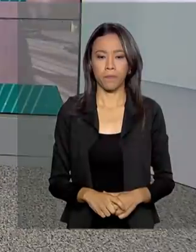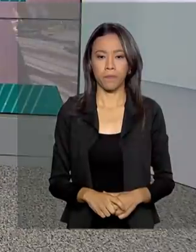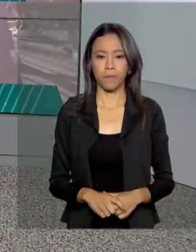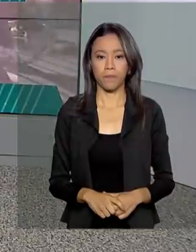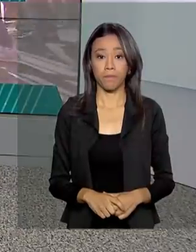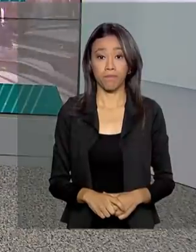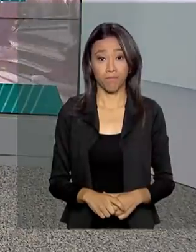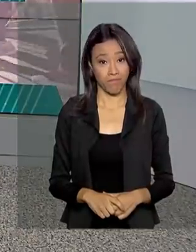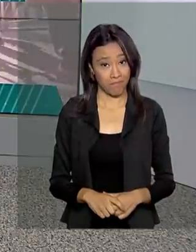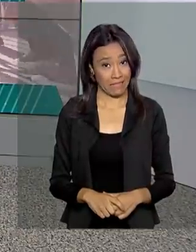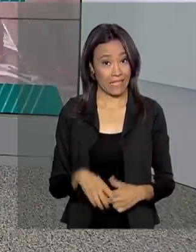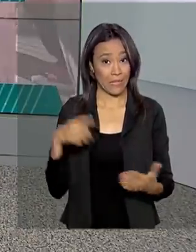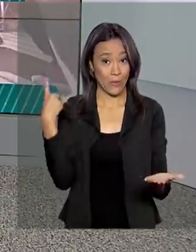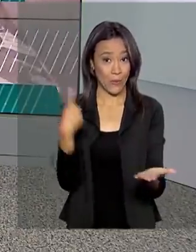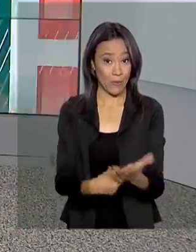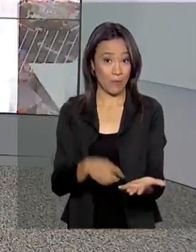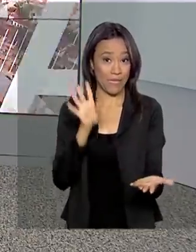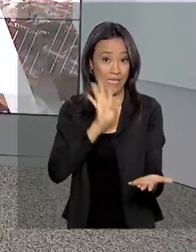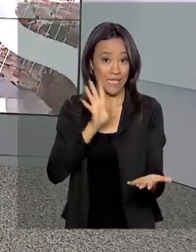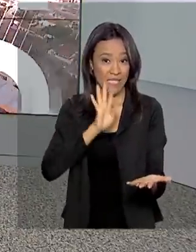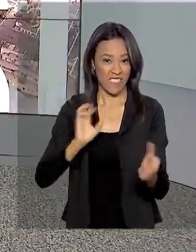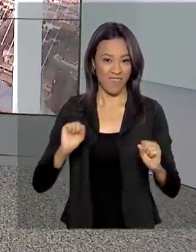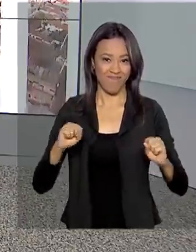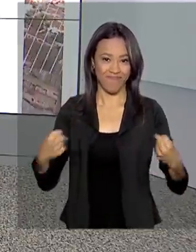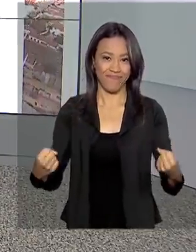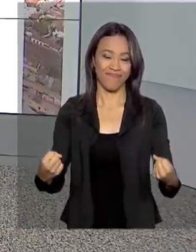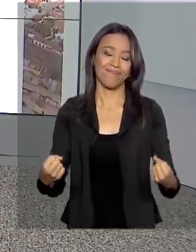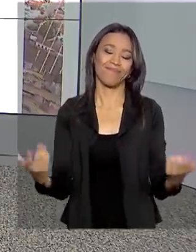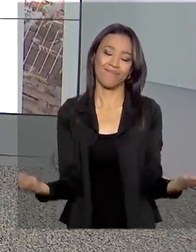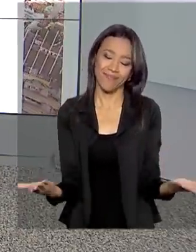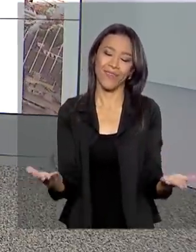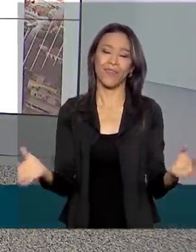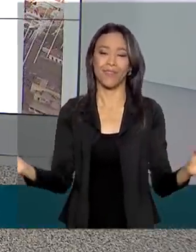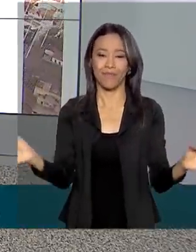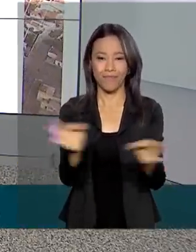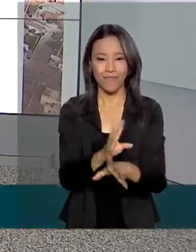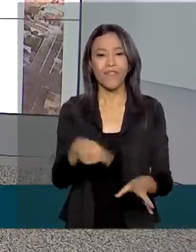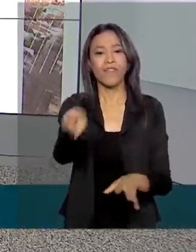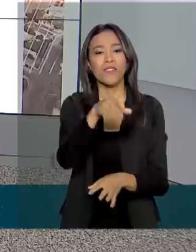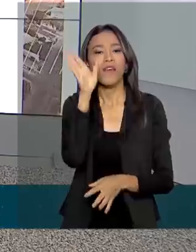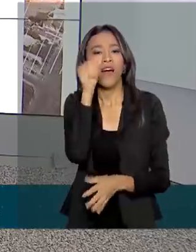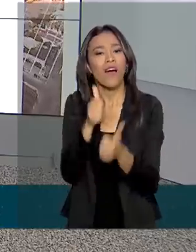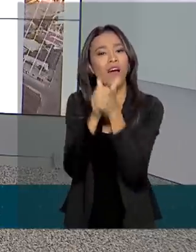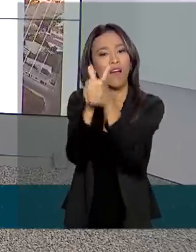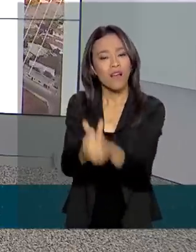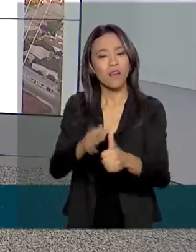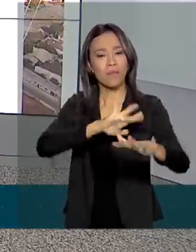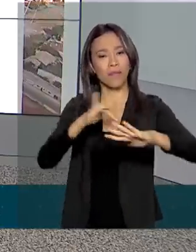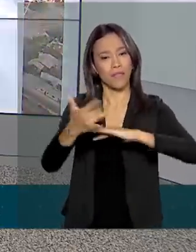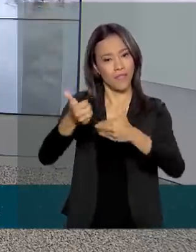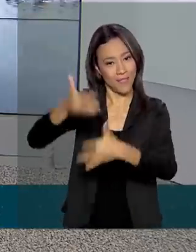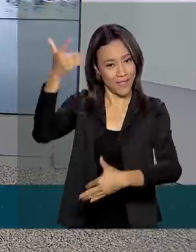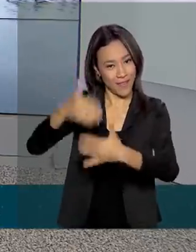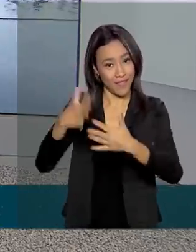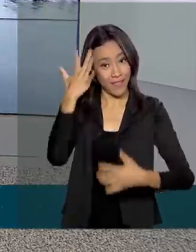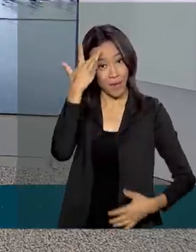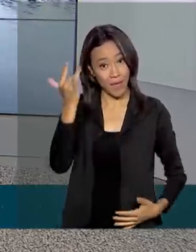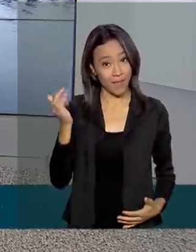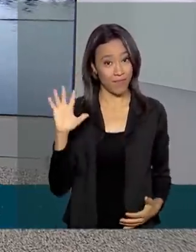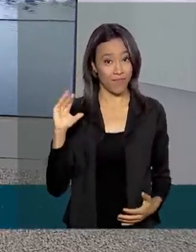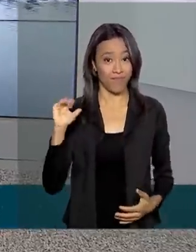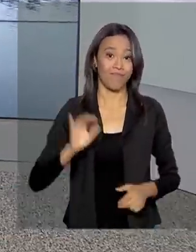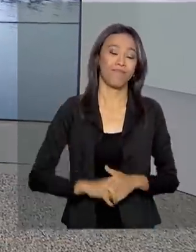uma missão bacana e de muita garra brasil o dia termina aqui nos acompanhe também pelas redes sociais da manhã